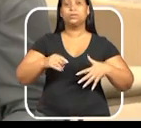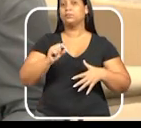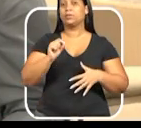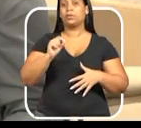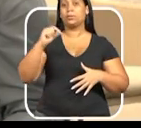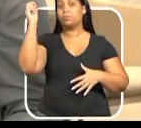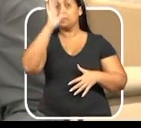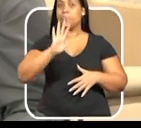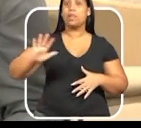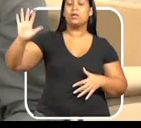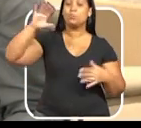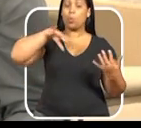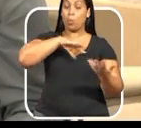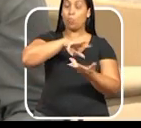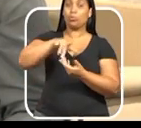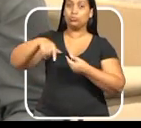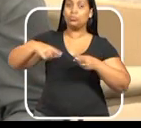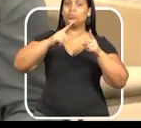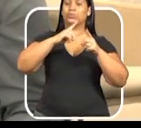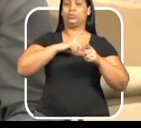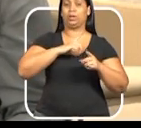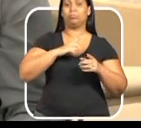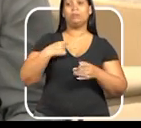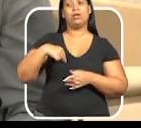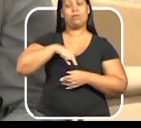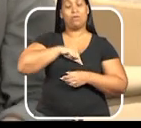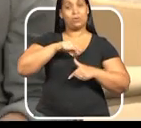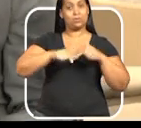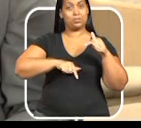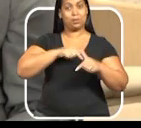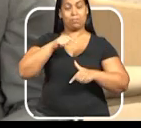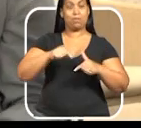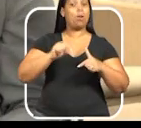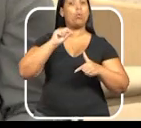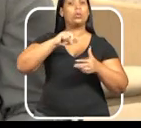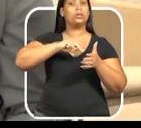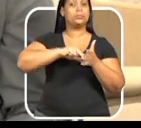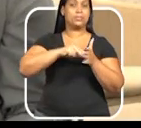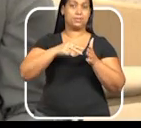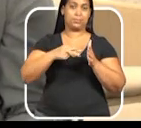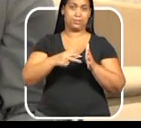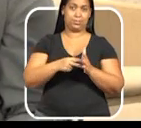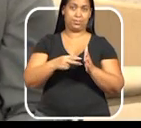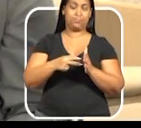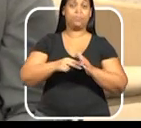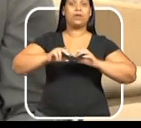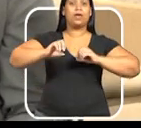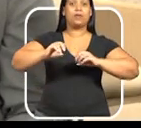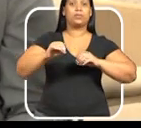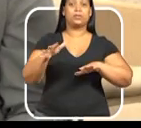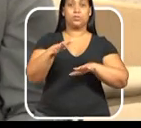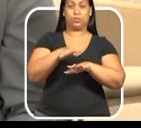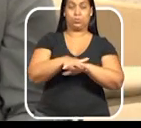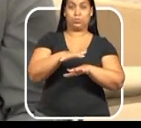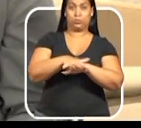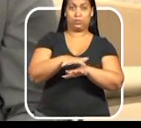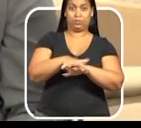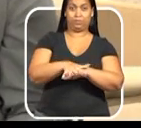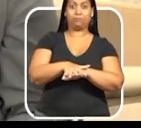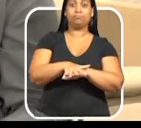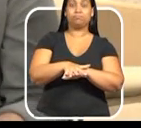Brasil e para o mundo, né? E a gente tem que trabalhar com o conceito da educação inclusiva e não